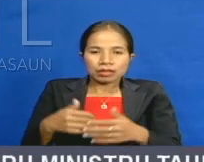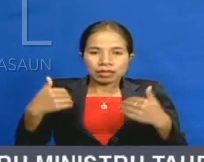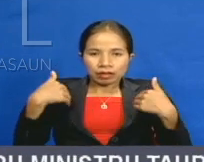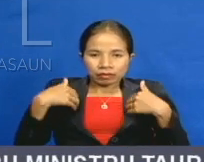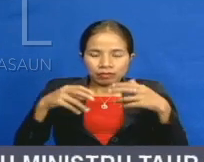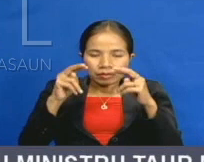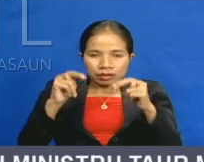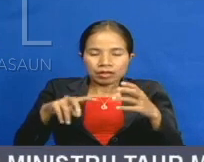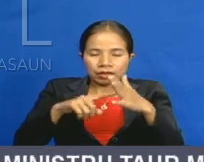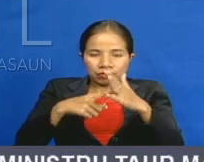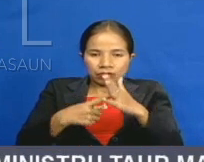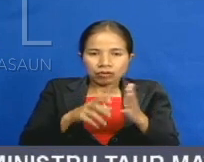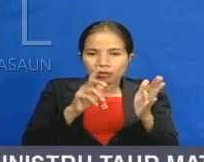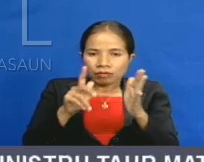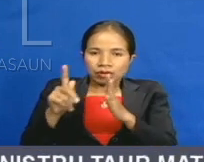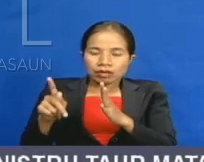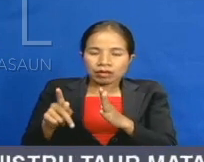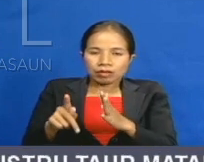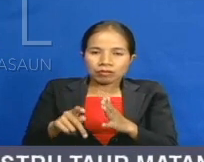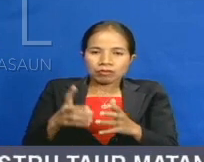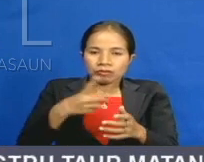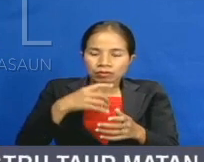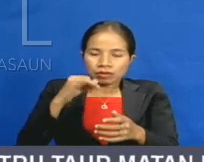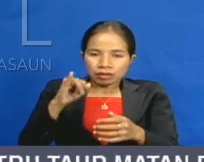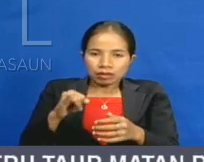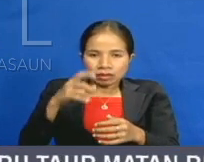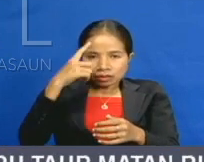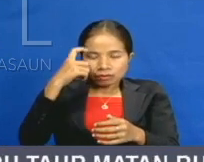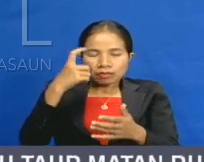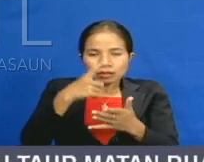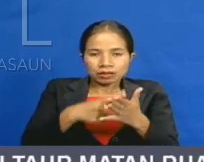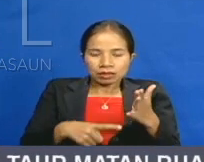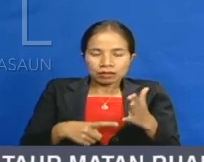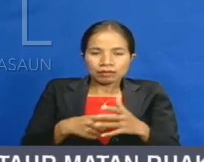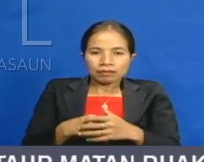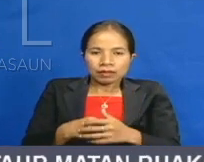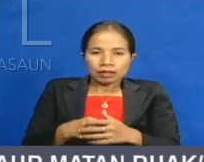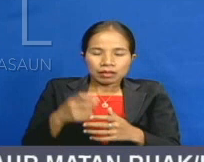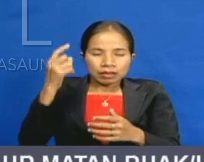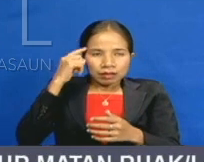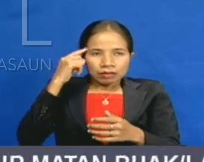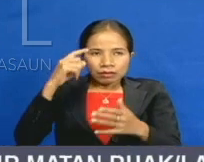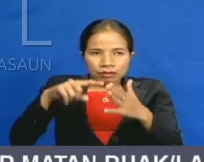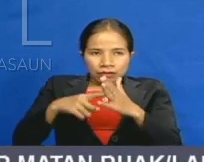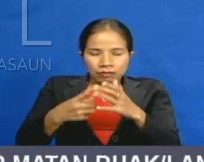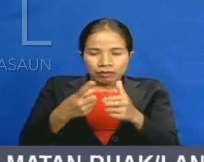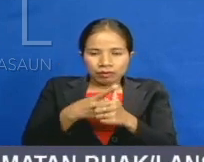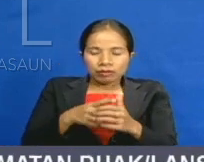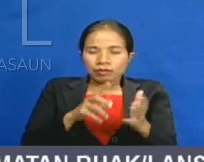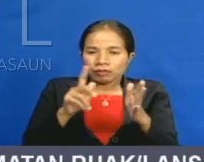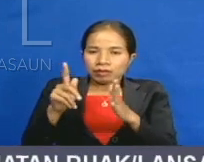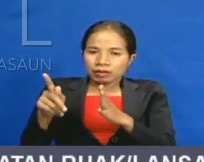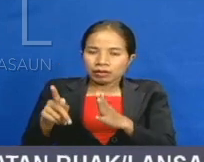a tua rúqueda sobre o plano de urbanização de Idenia. Também há o plano de urbanização